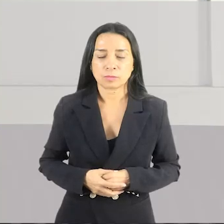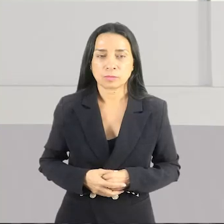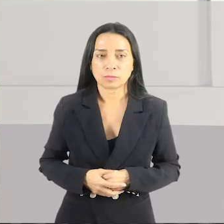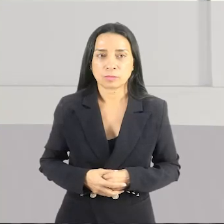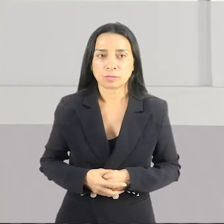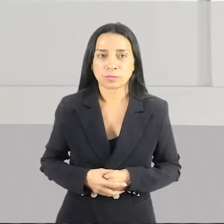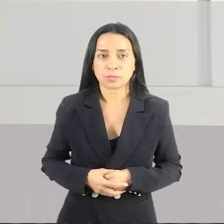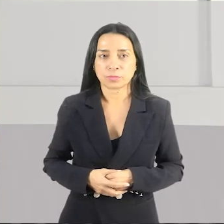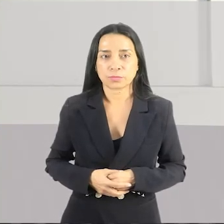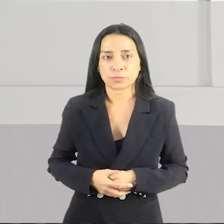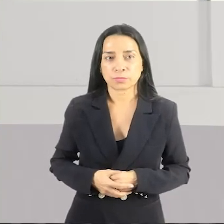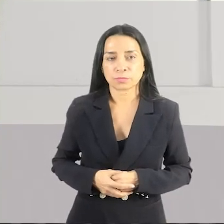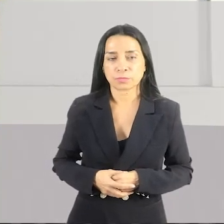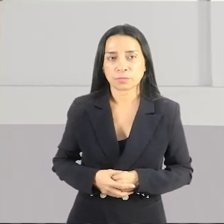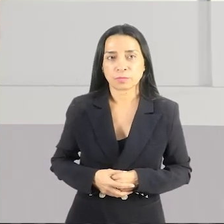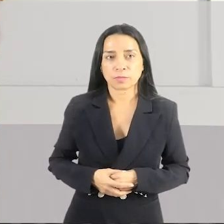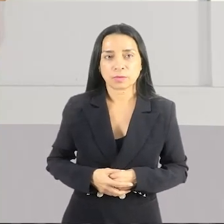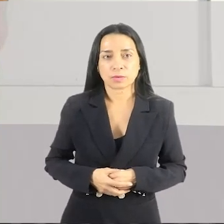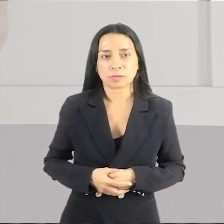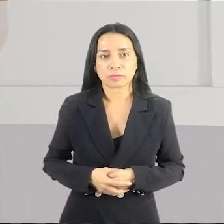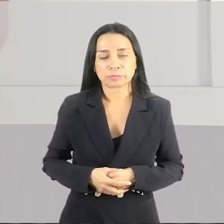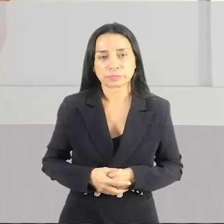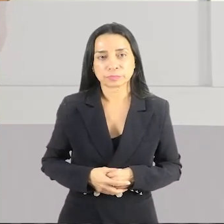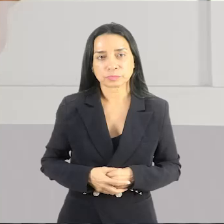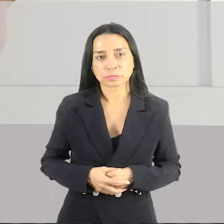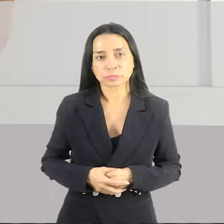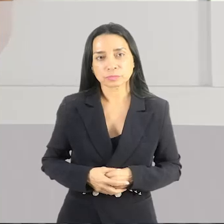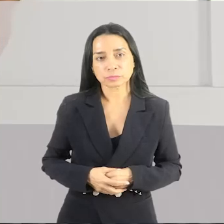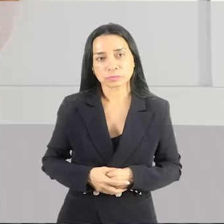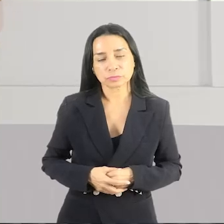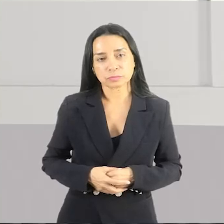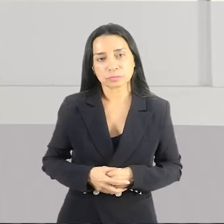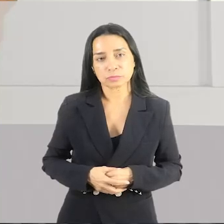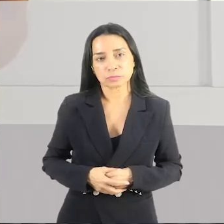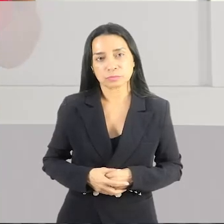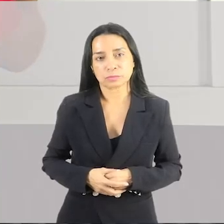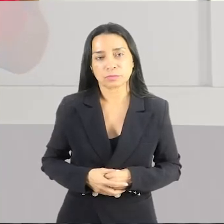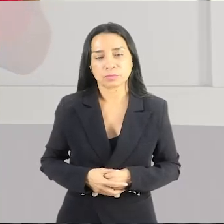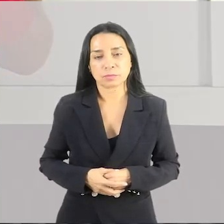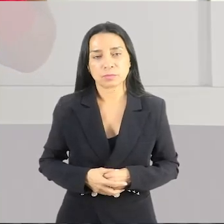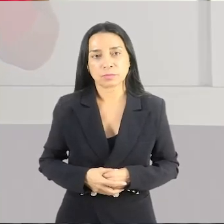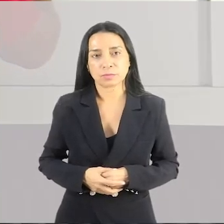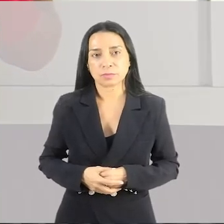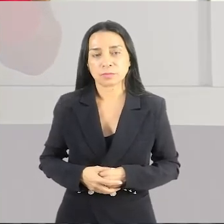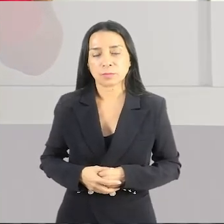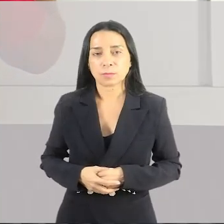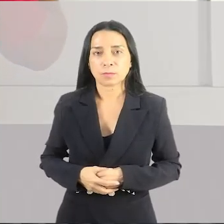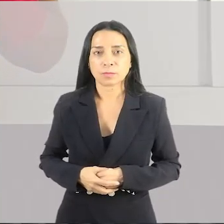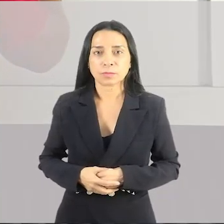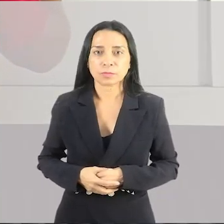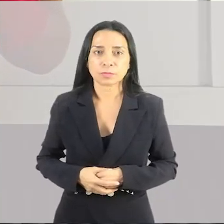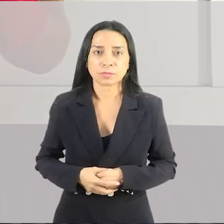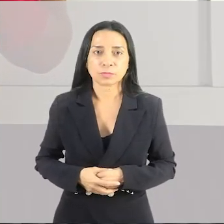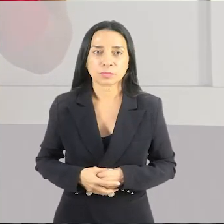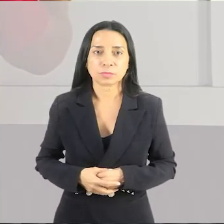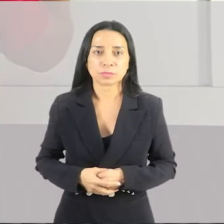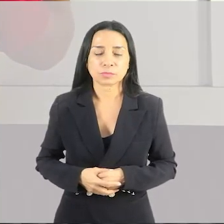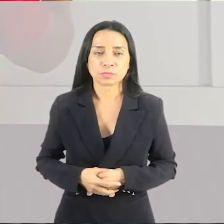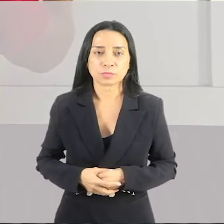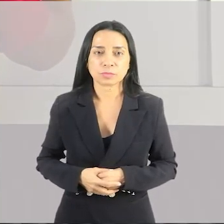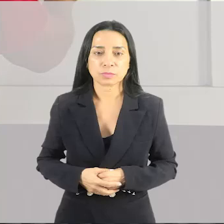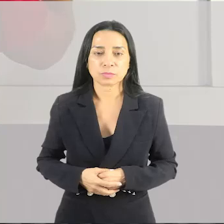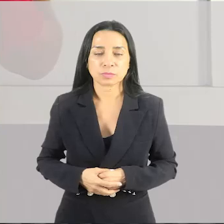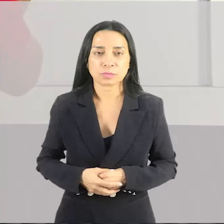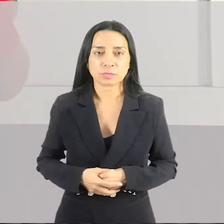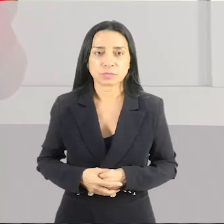vezes 15 dá 30. 3 vezes 30, 10 dá 30. Mais 24.